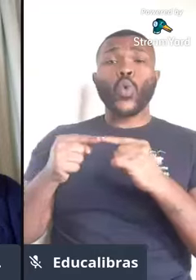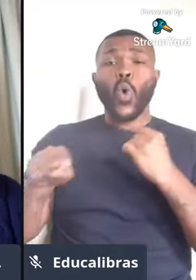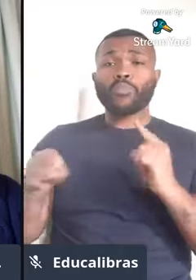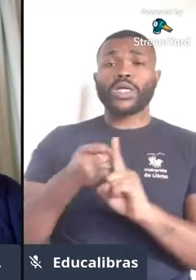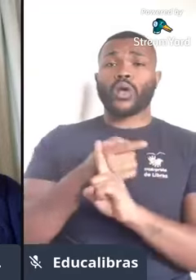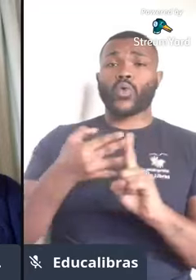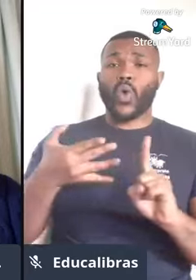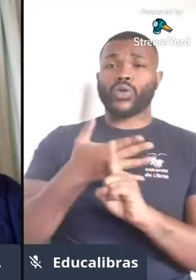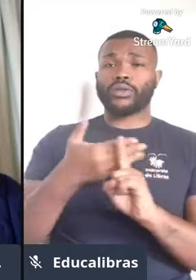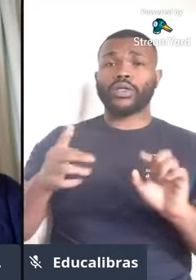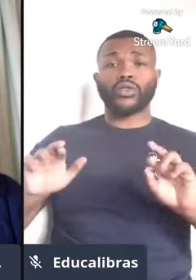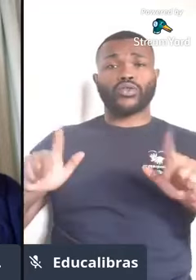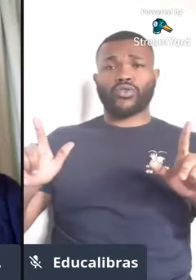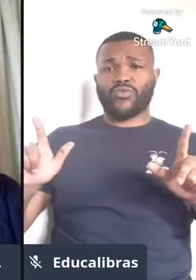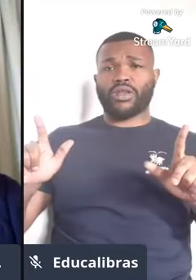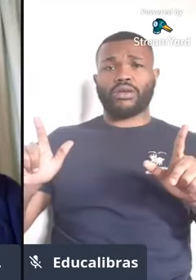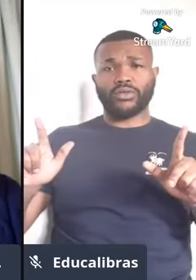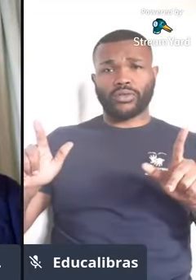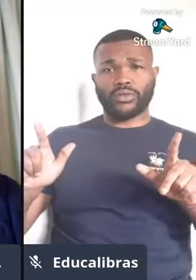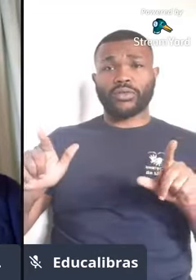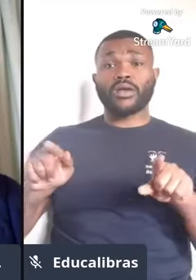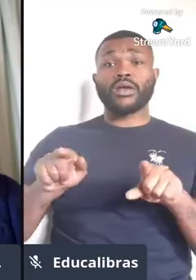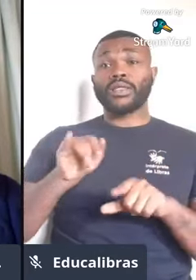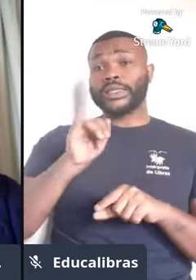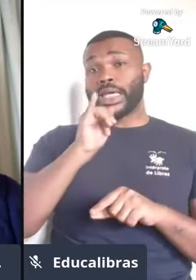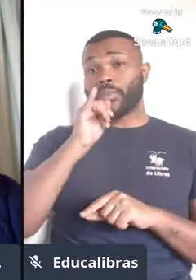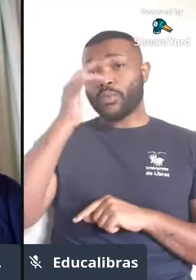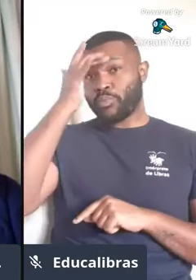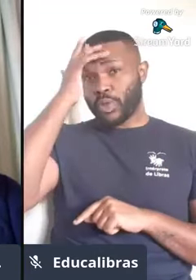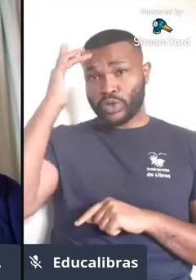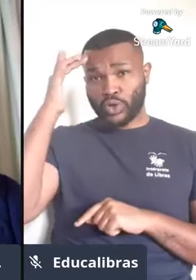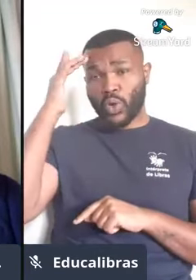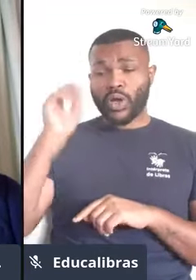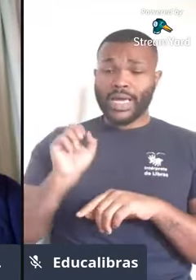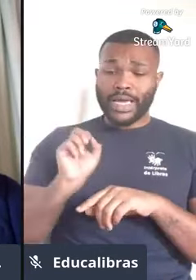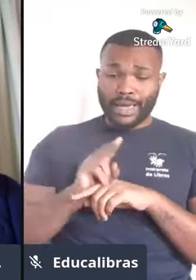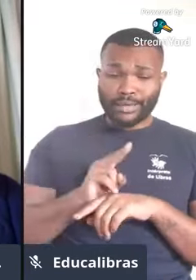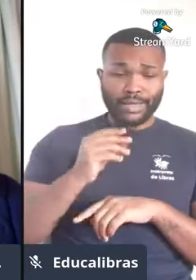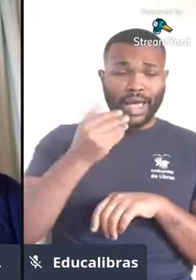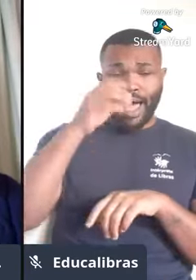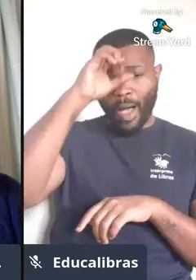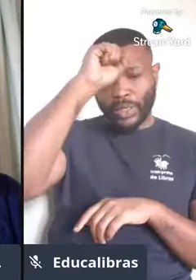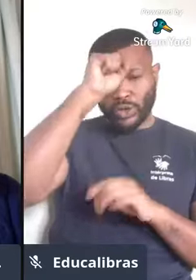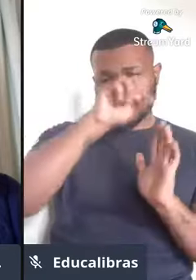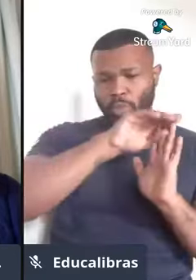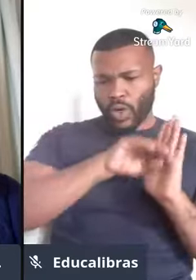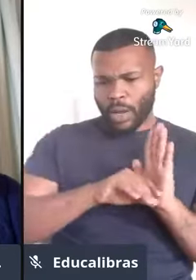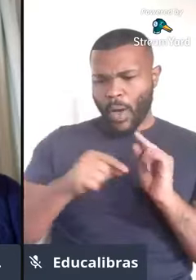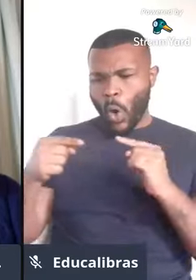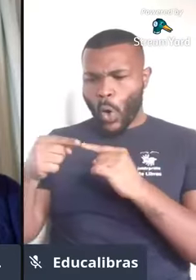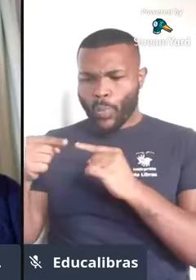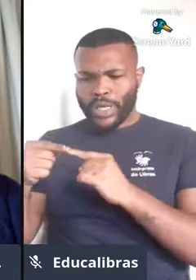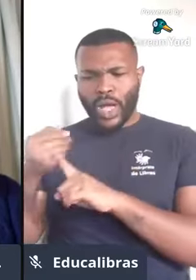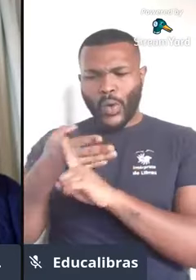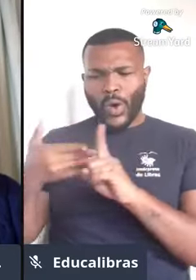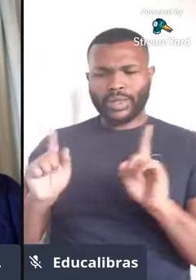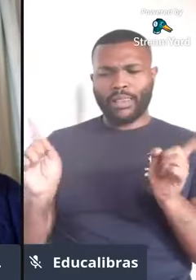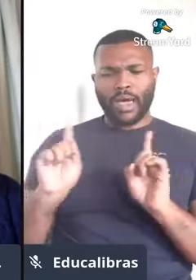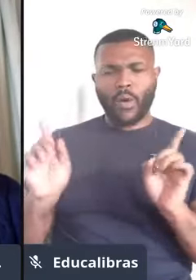não se confundem, e uma pessoa não pode cumprir as duas simultaneamente. Mas, colocada esta